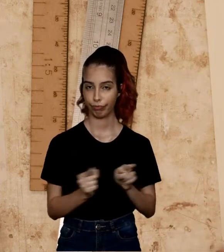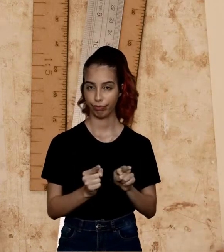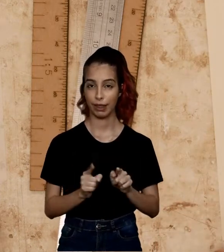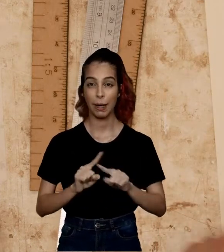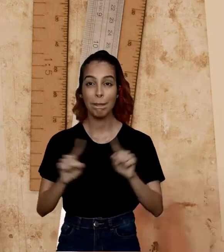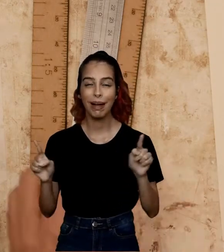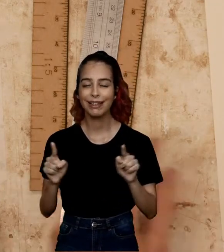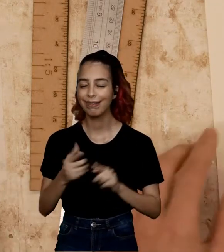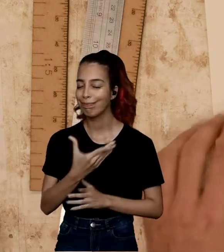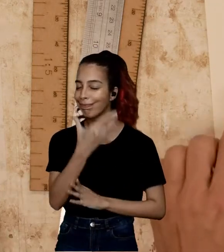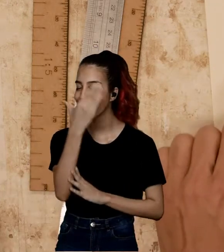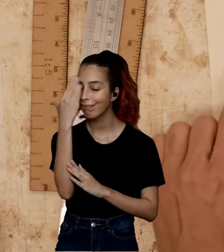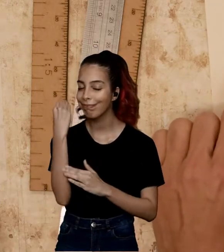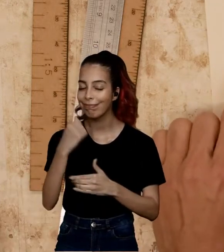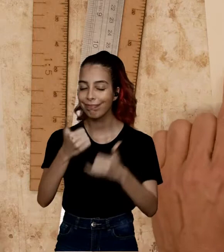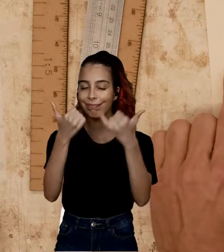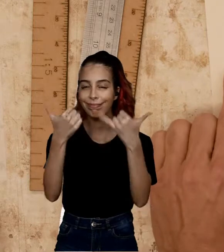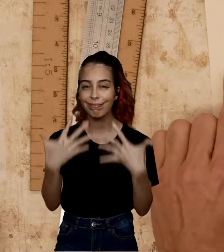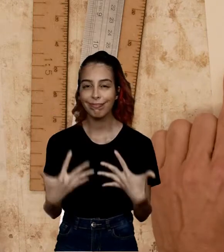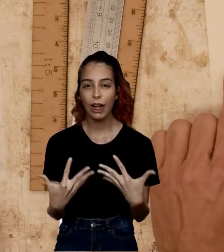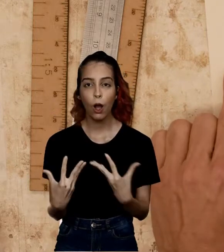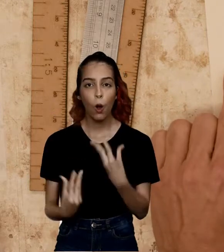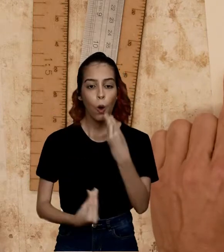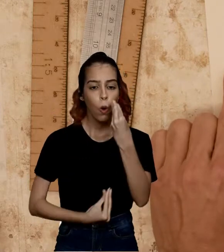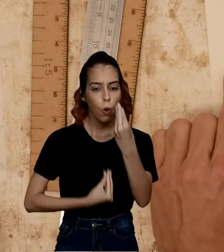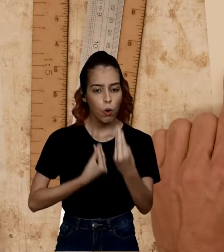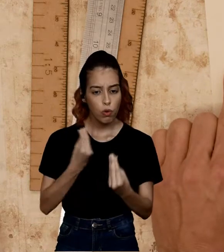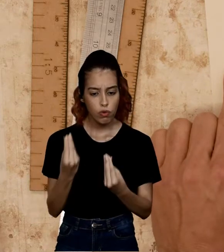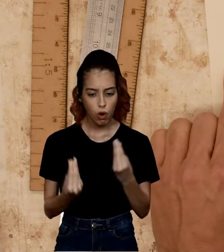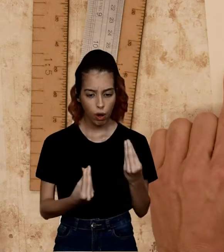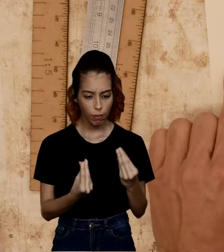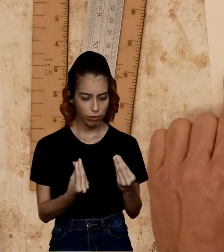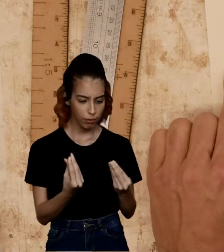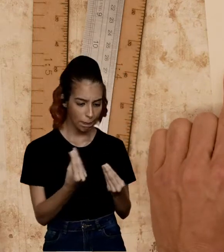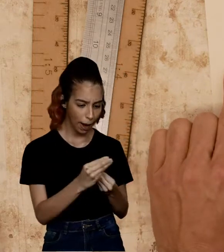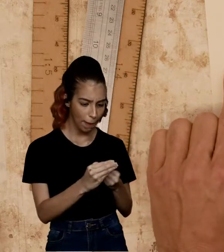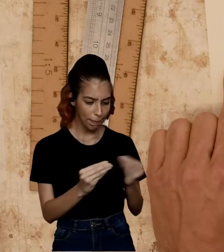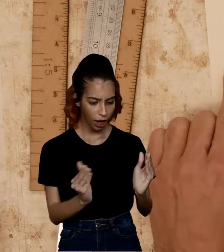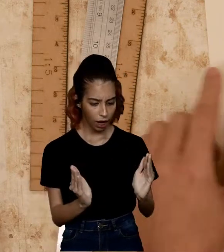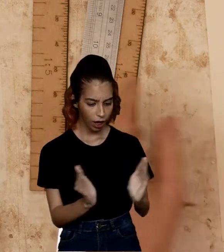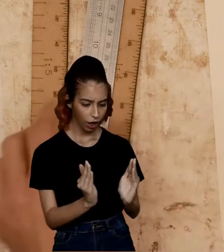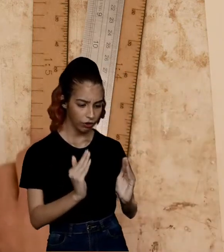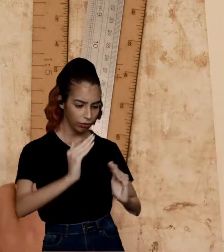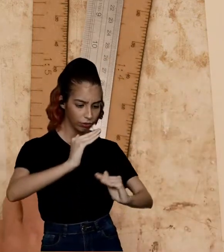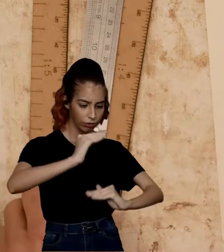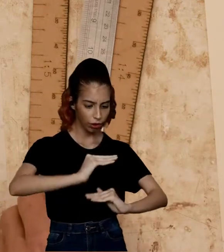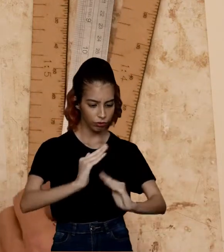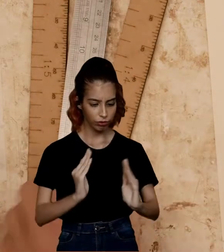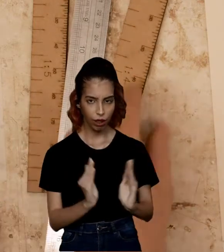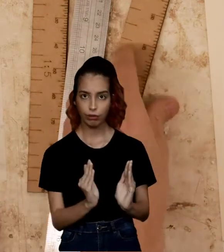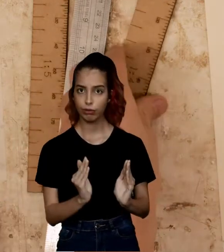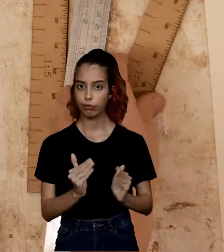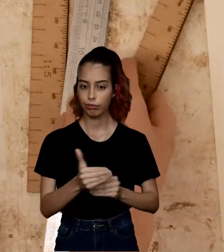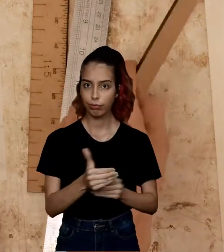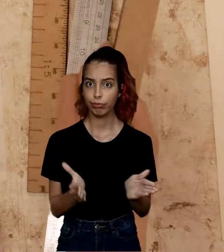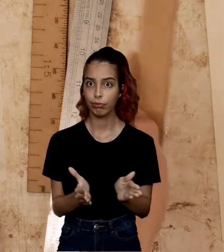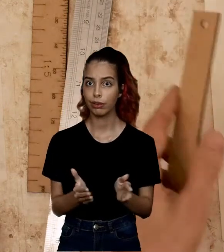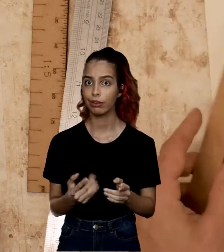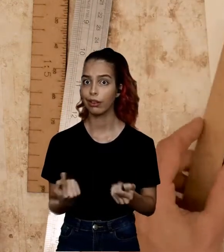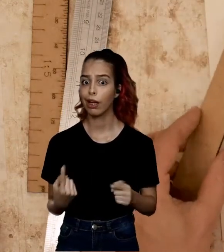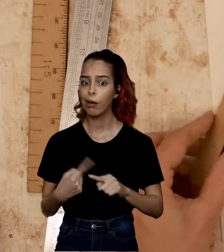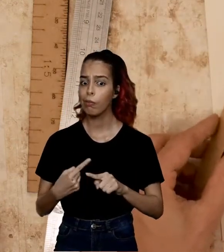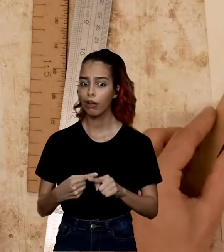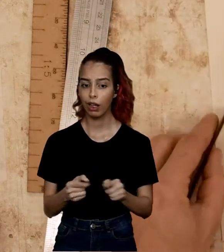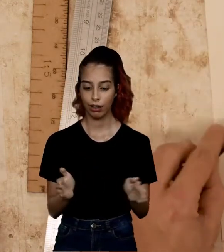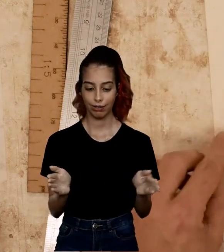coisa que eu não contei para vocês, que é como a peça se encontra para você fazer a sua caixa. Por quê? Quando você